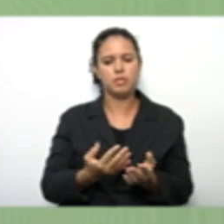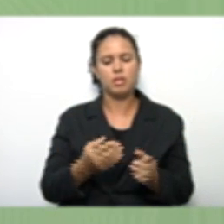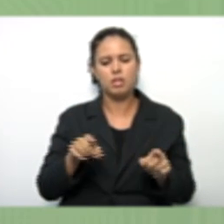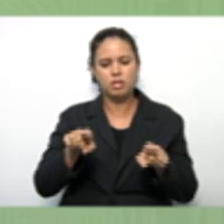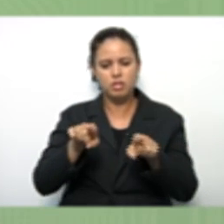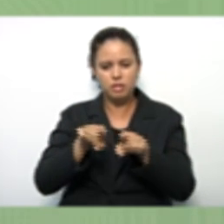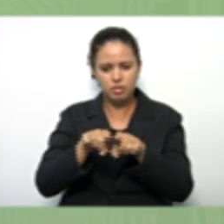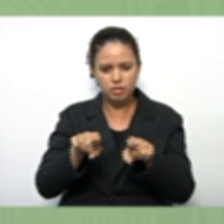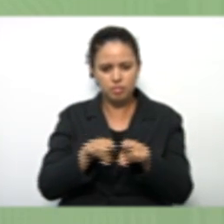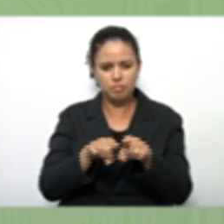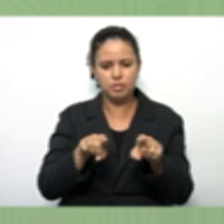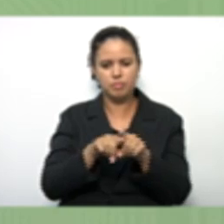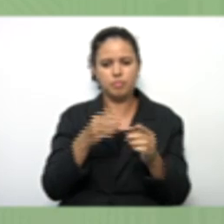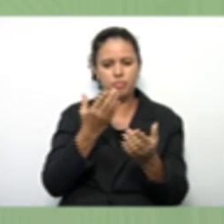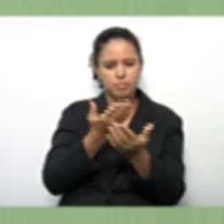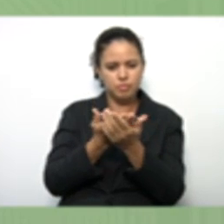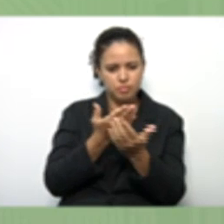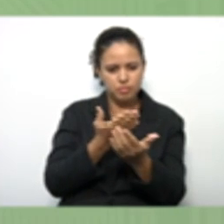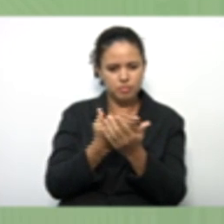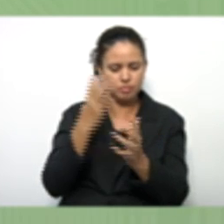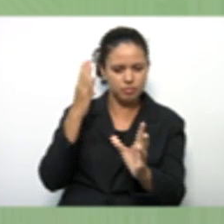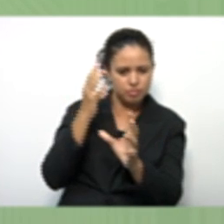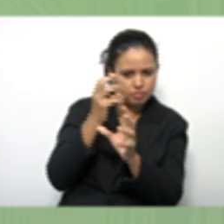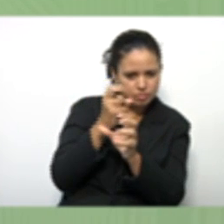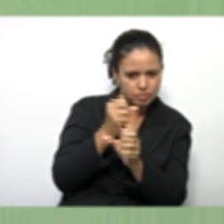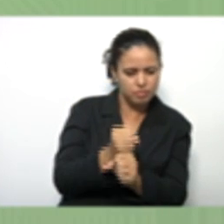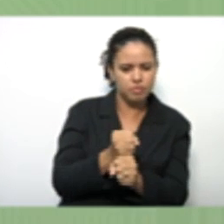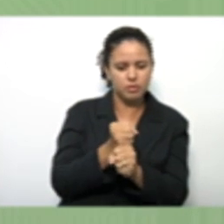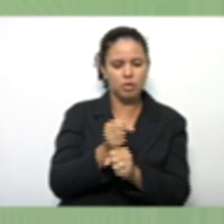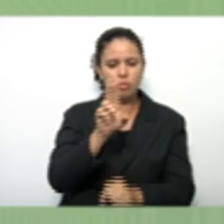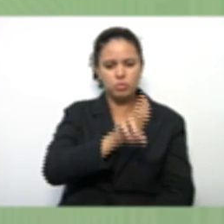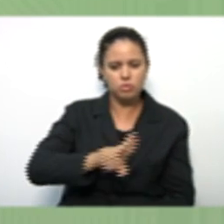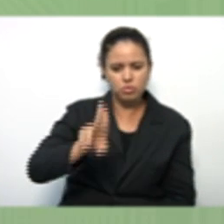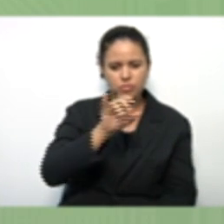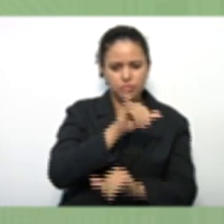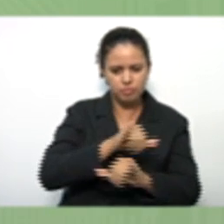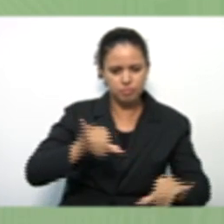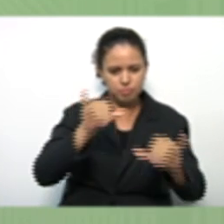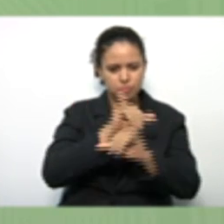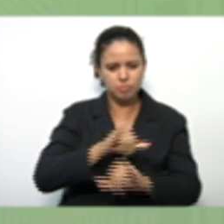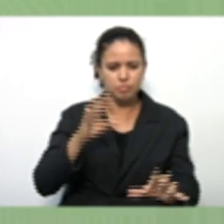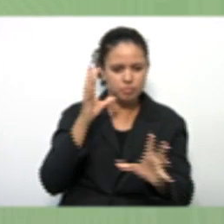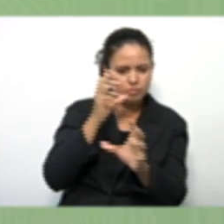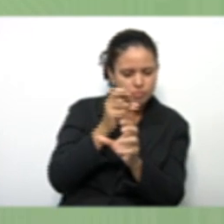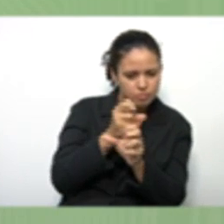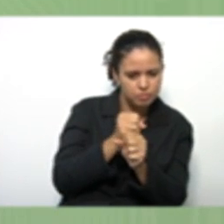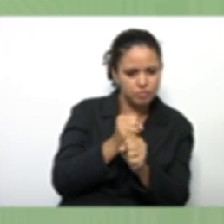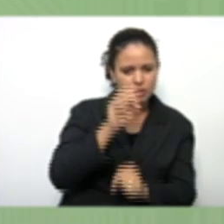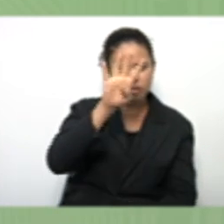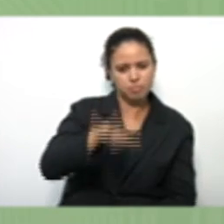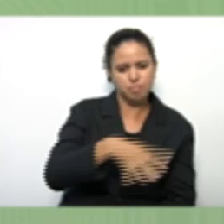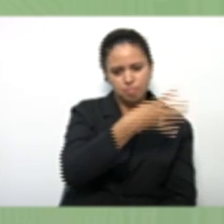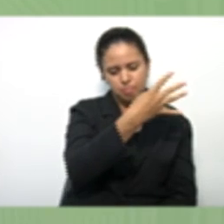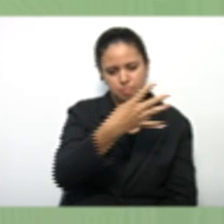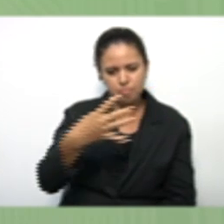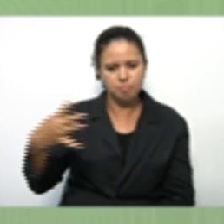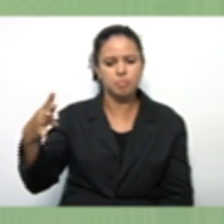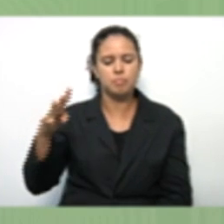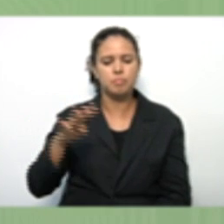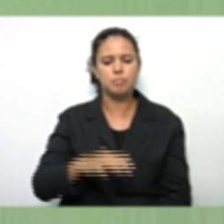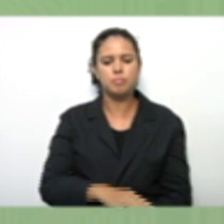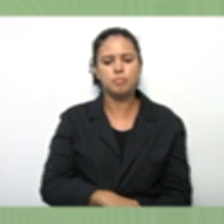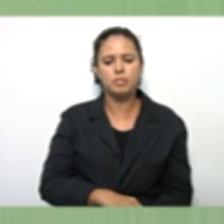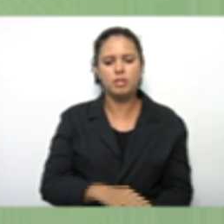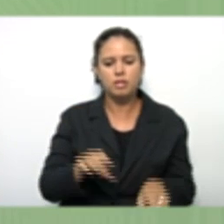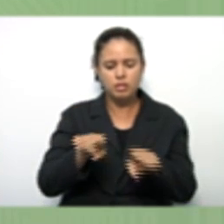estudo da contabilidade, usuários das informações contábeis, representação gráfica do patrimônio,